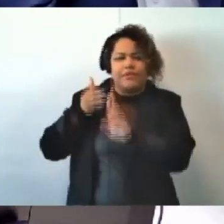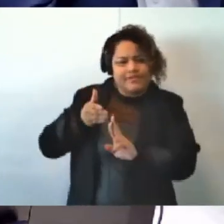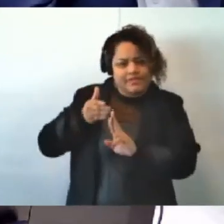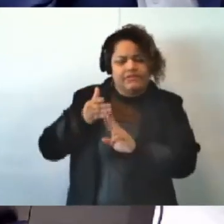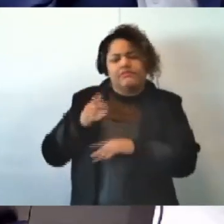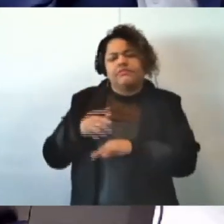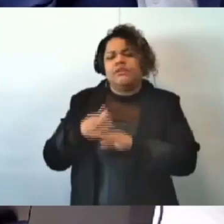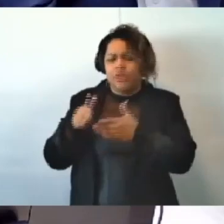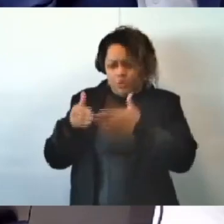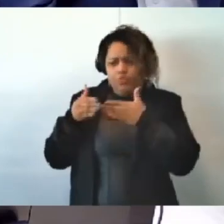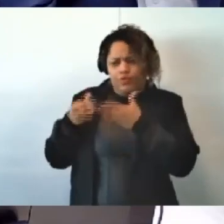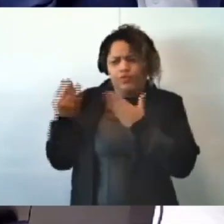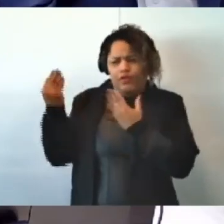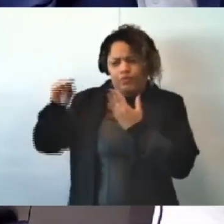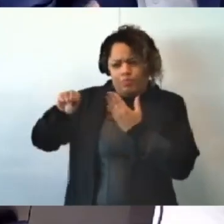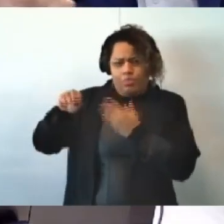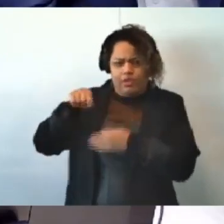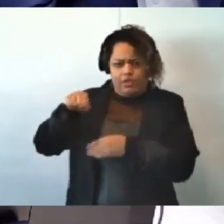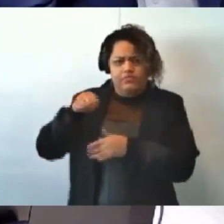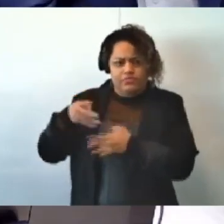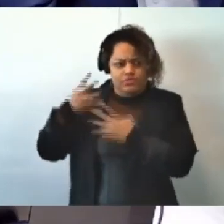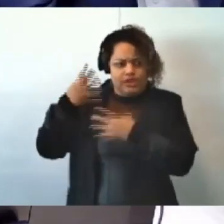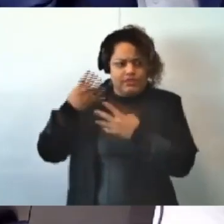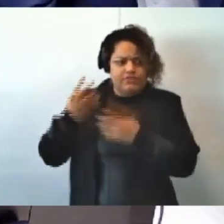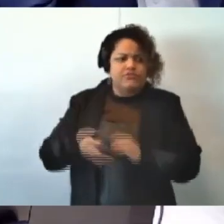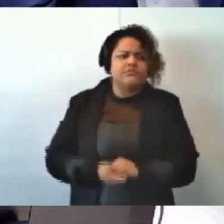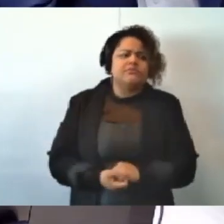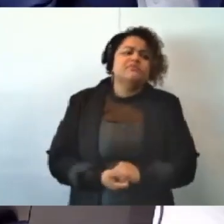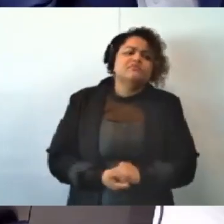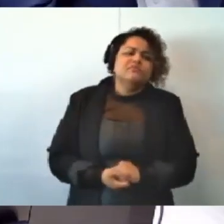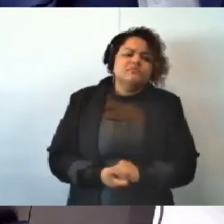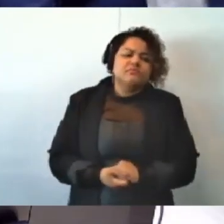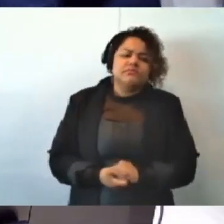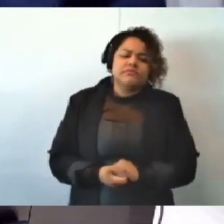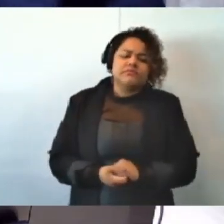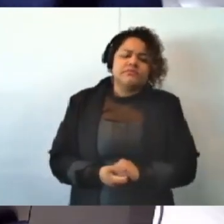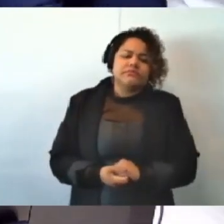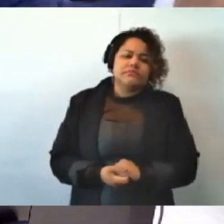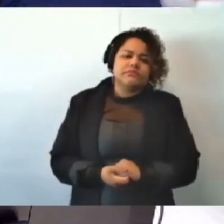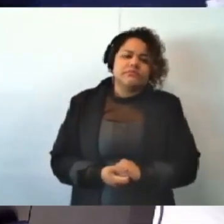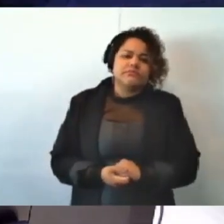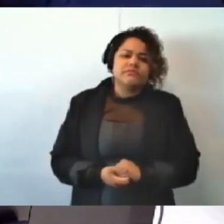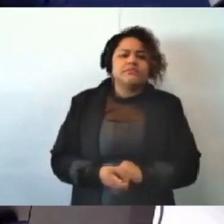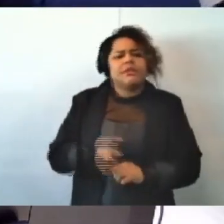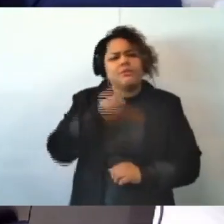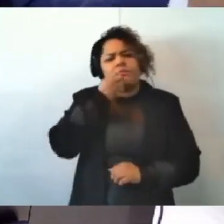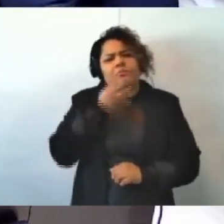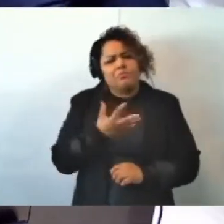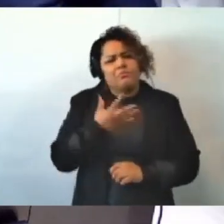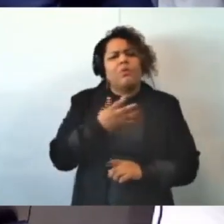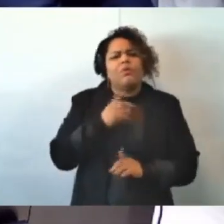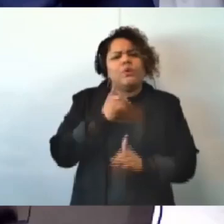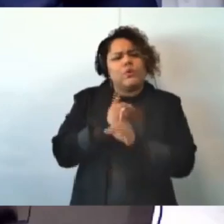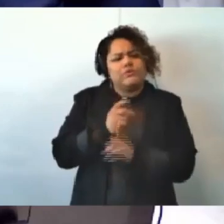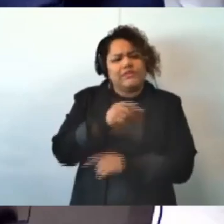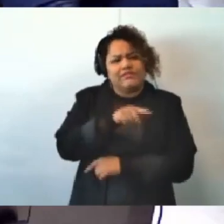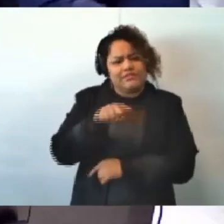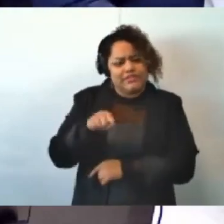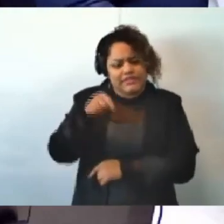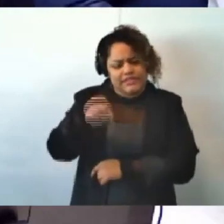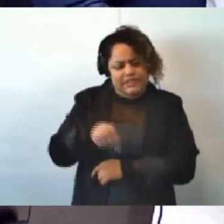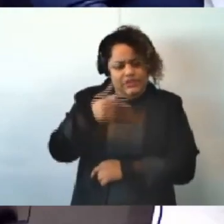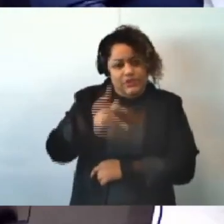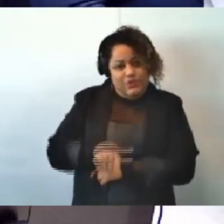por nós. É bom ter vocês aqui mais uma vez nessa casa,